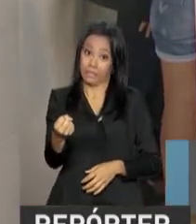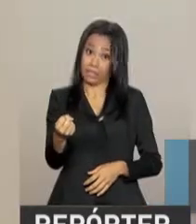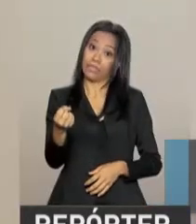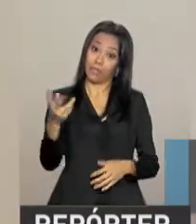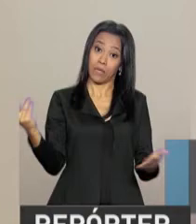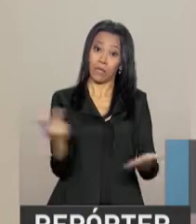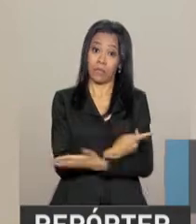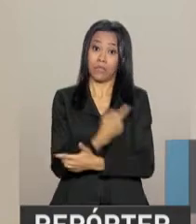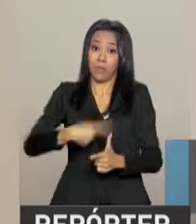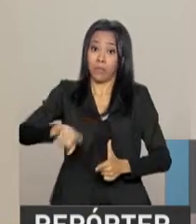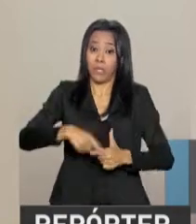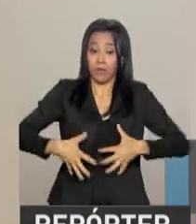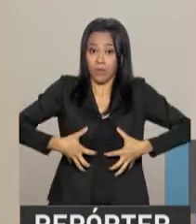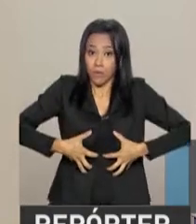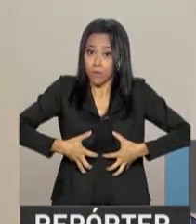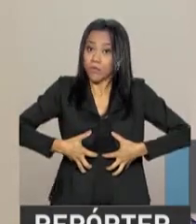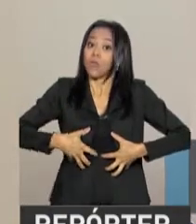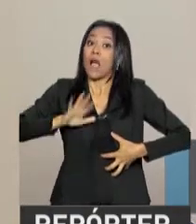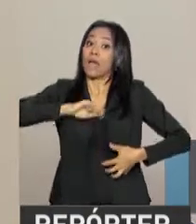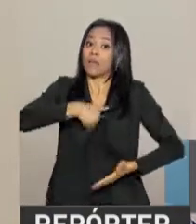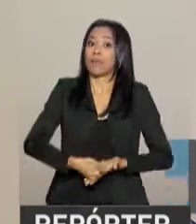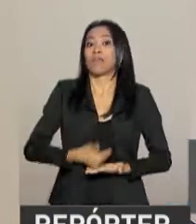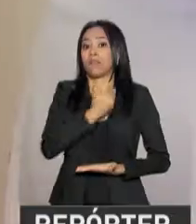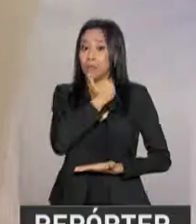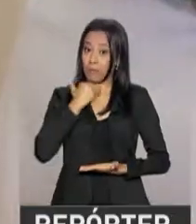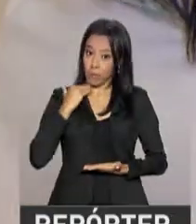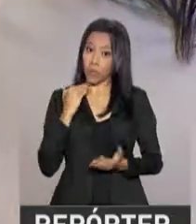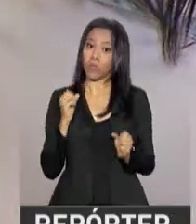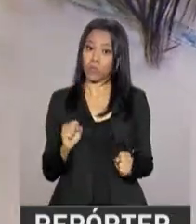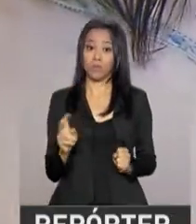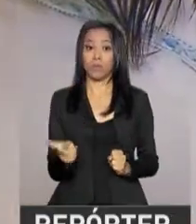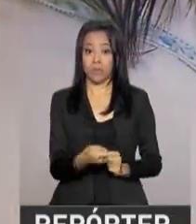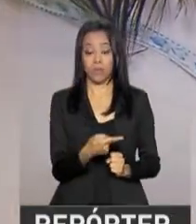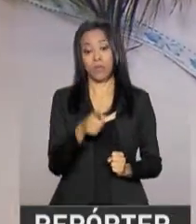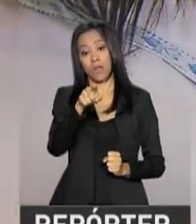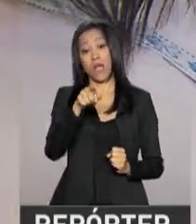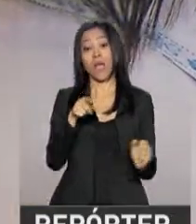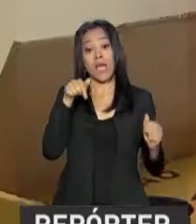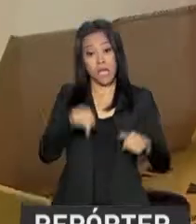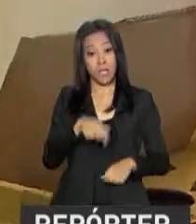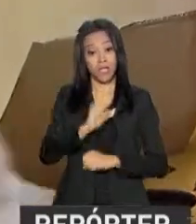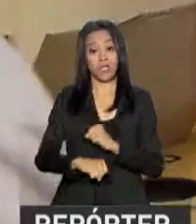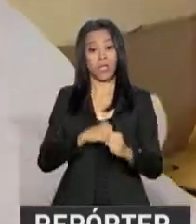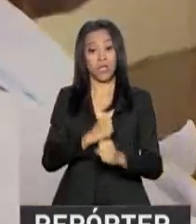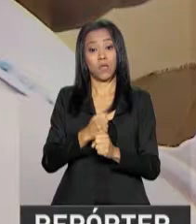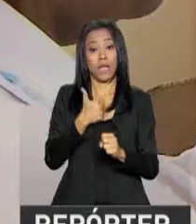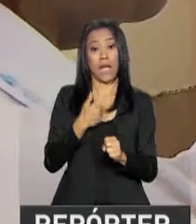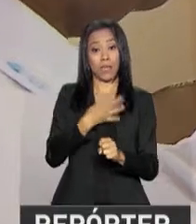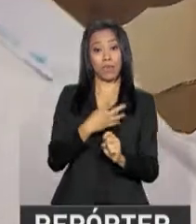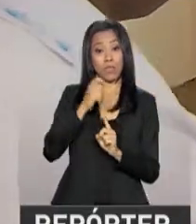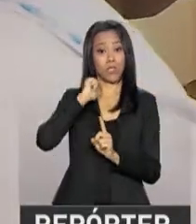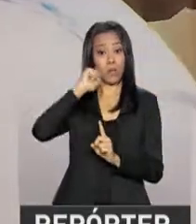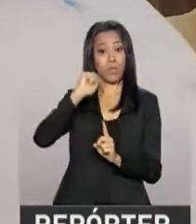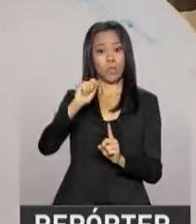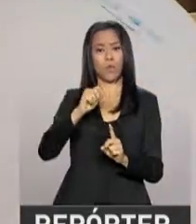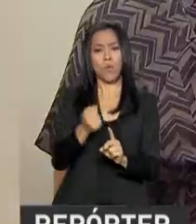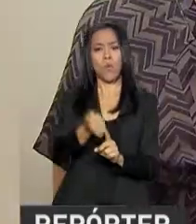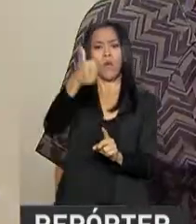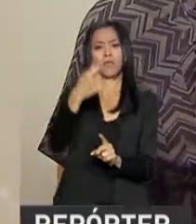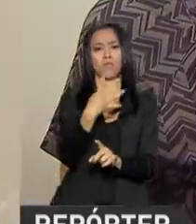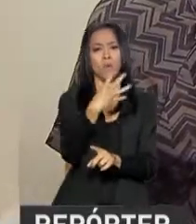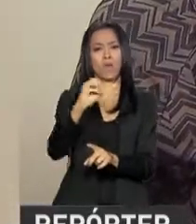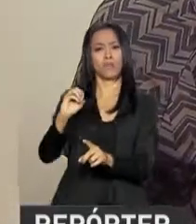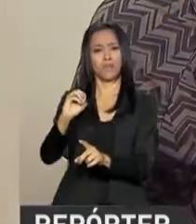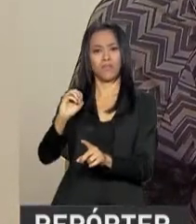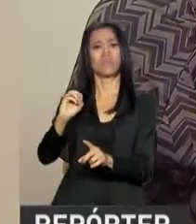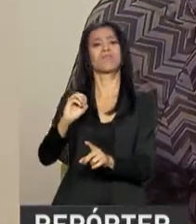pneumonia e até a morte neste ano até o dia 14 de abril já foram registrados quase 400 casos no